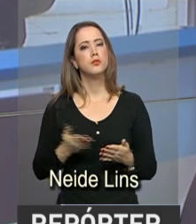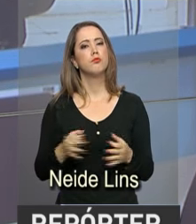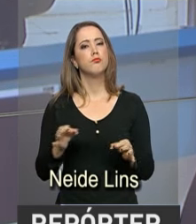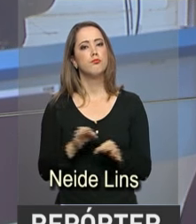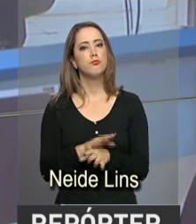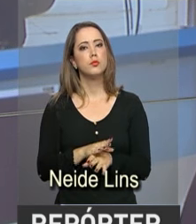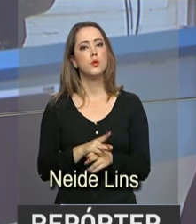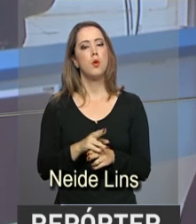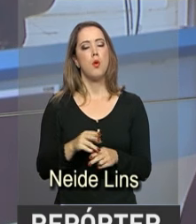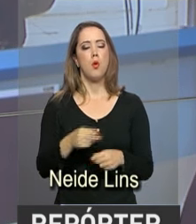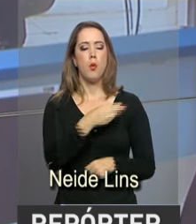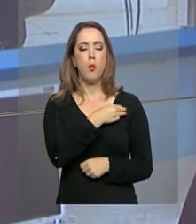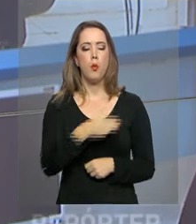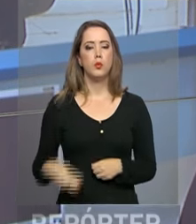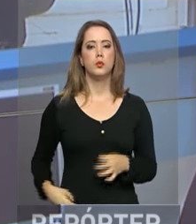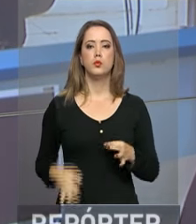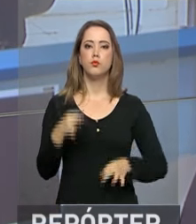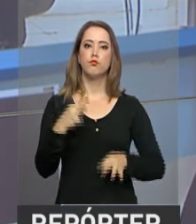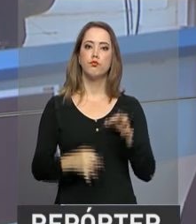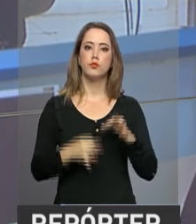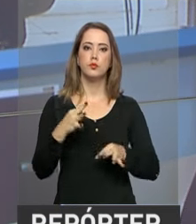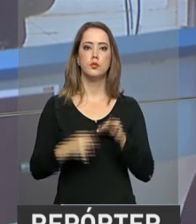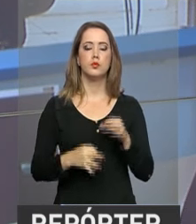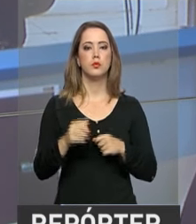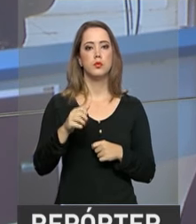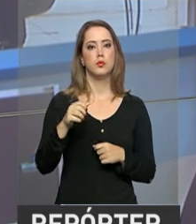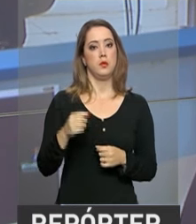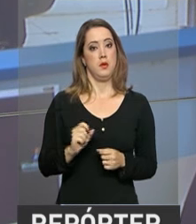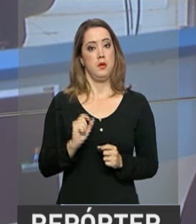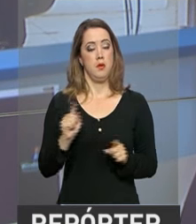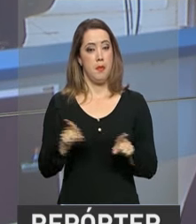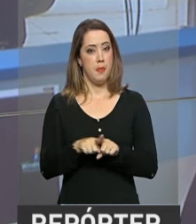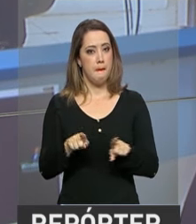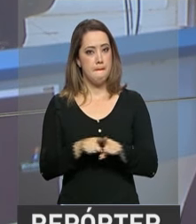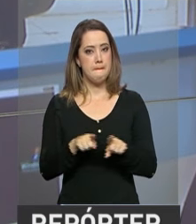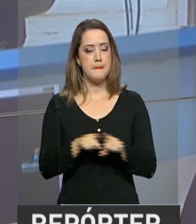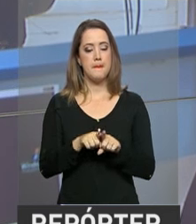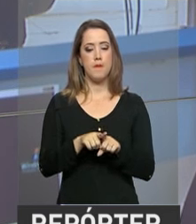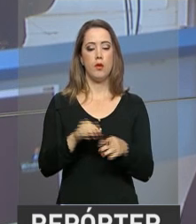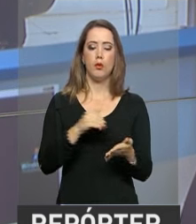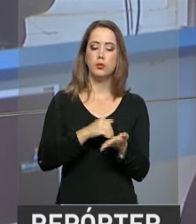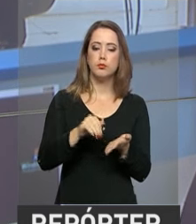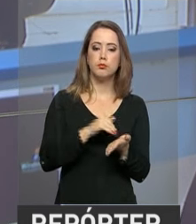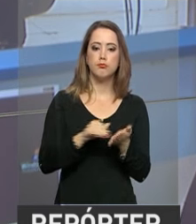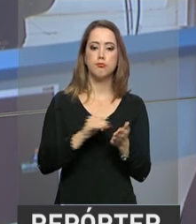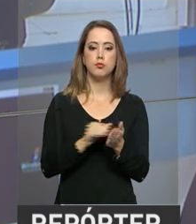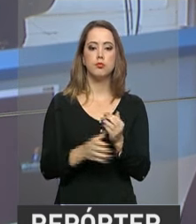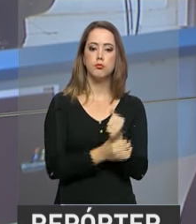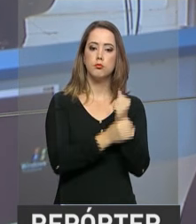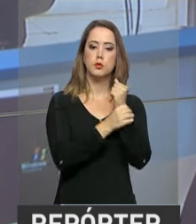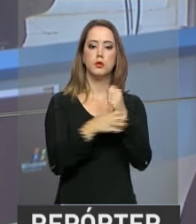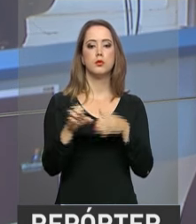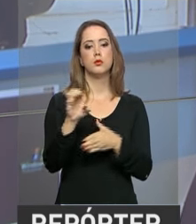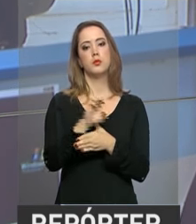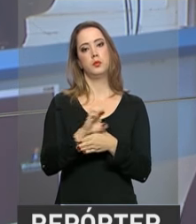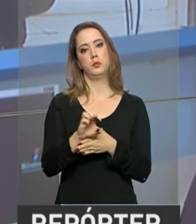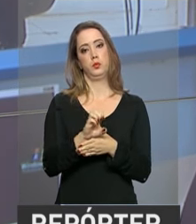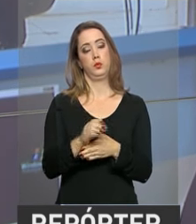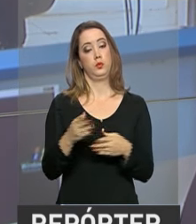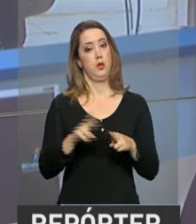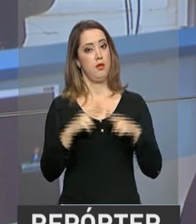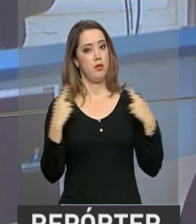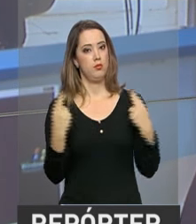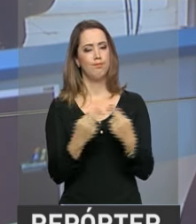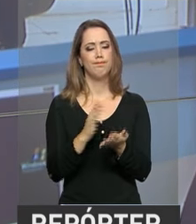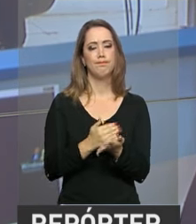de um encontro com o ministro da justiça, Alexandre de Morais e secretários de segurança pública dos estados. A reunião que